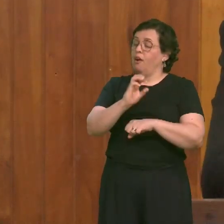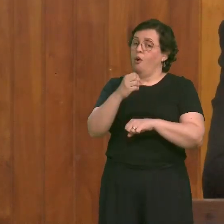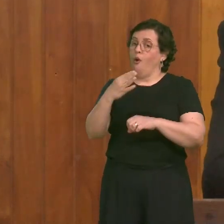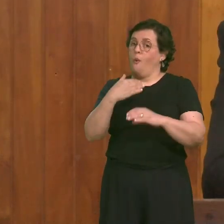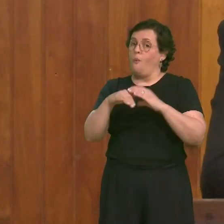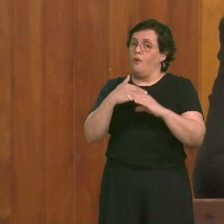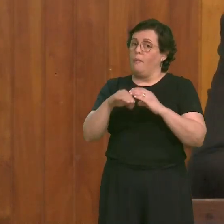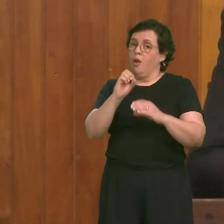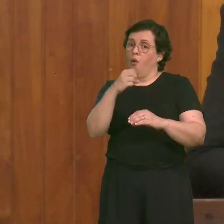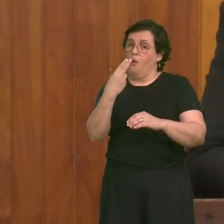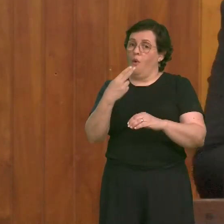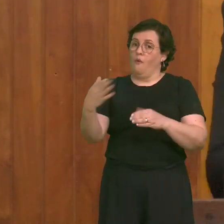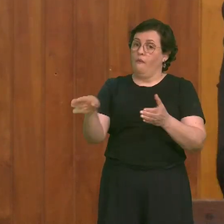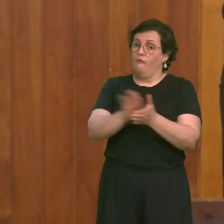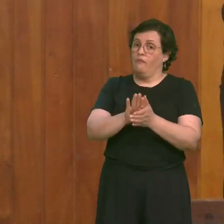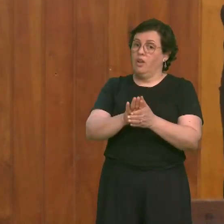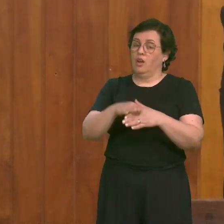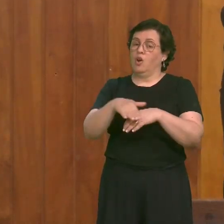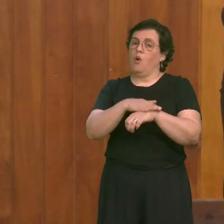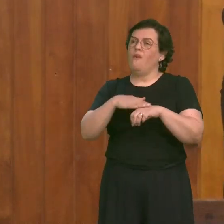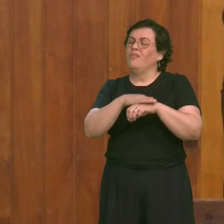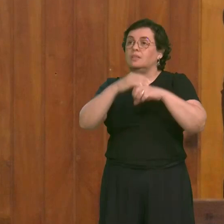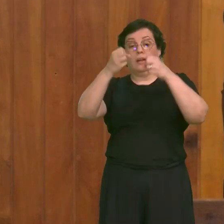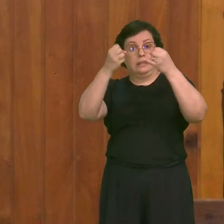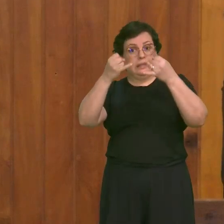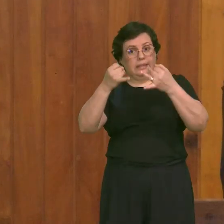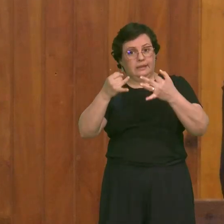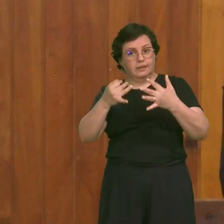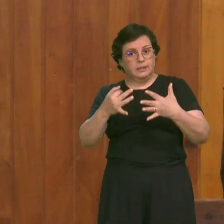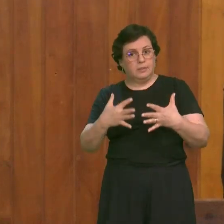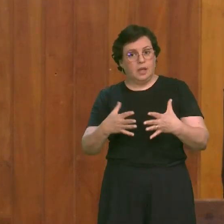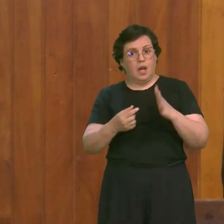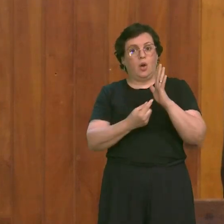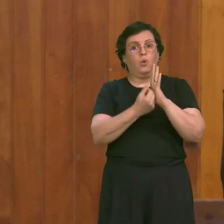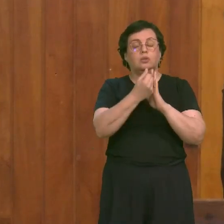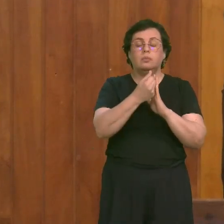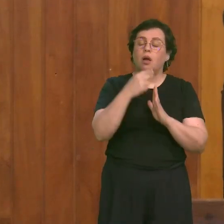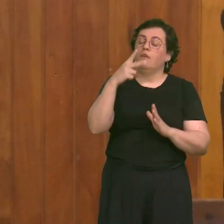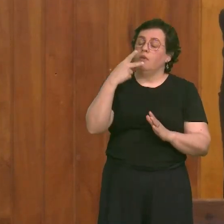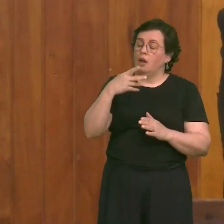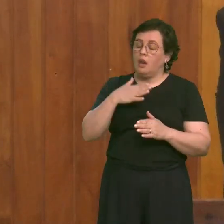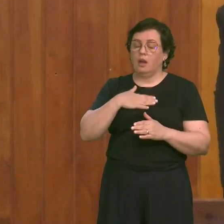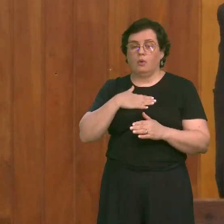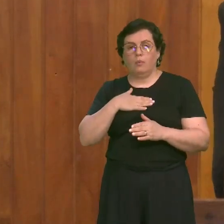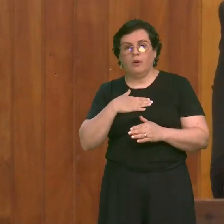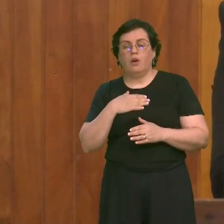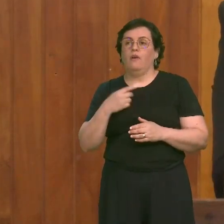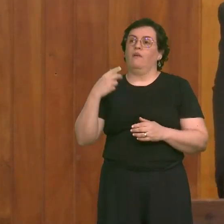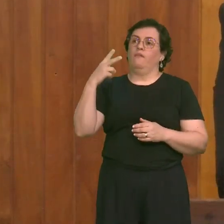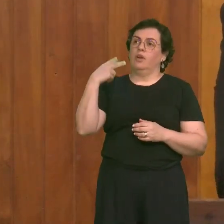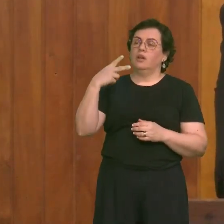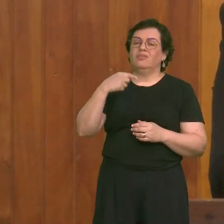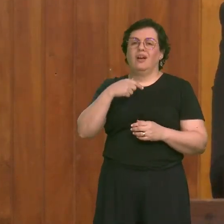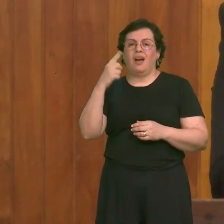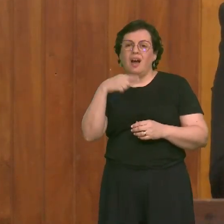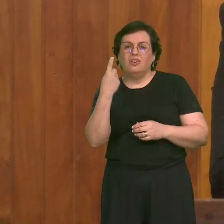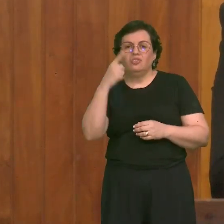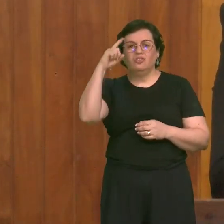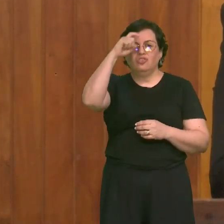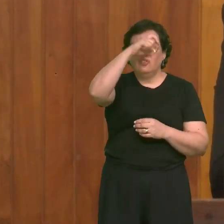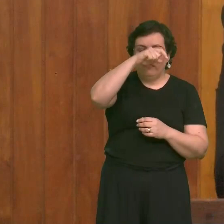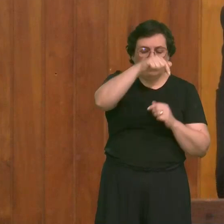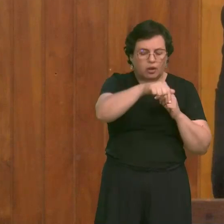vir conversar expor o orçamento falar Vereador a gente tá com uma dificuldade aqui ali